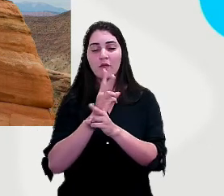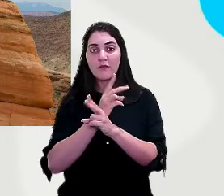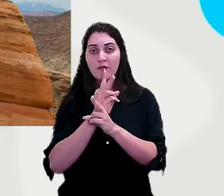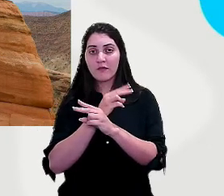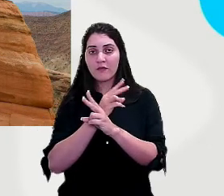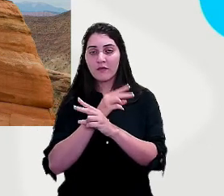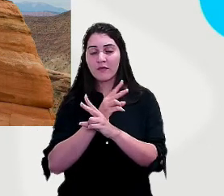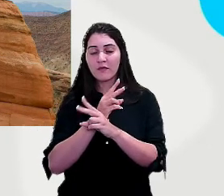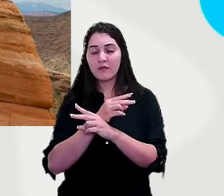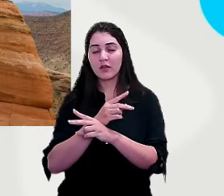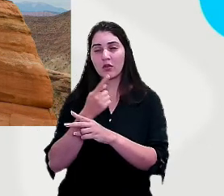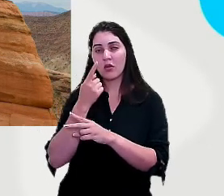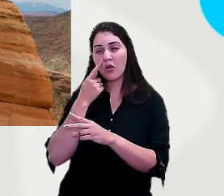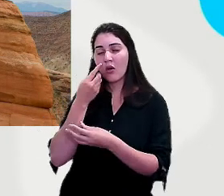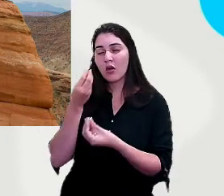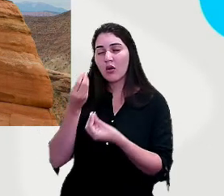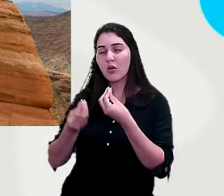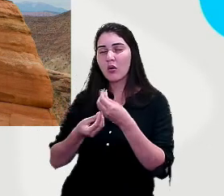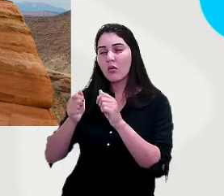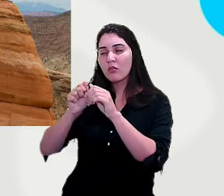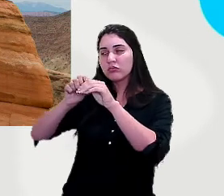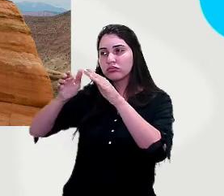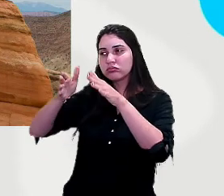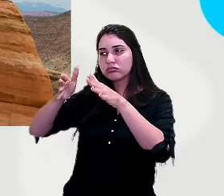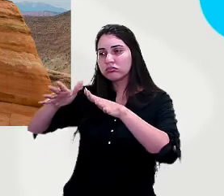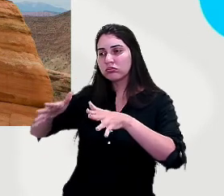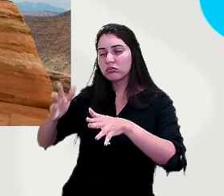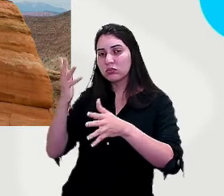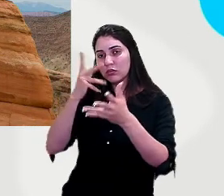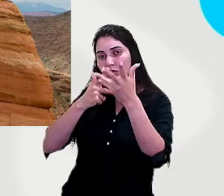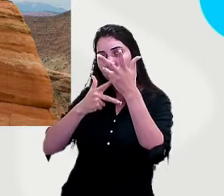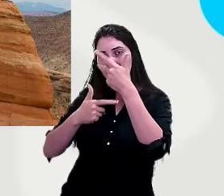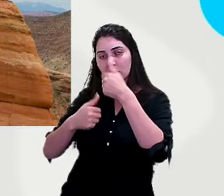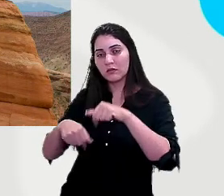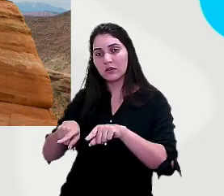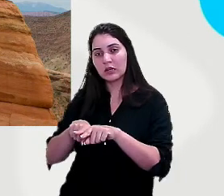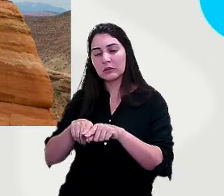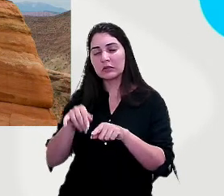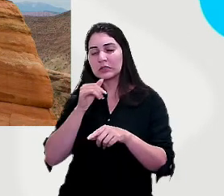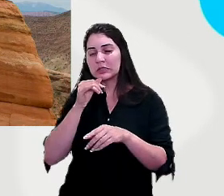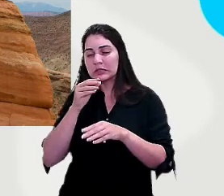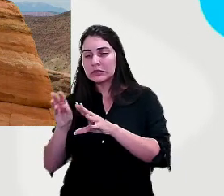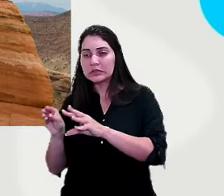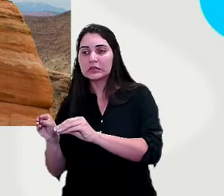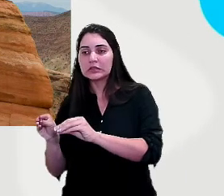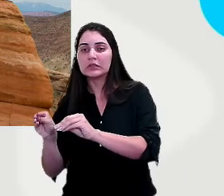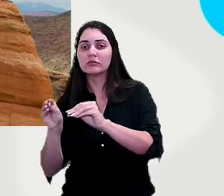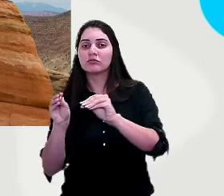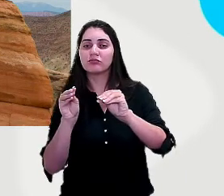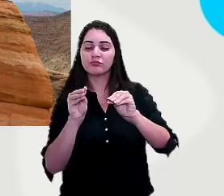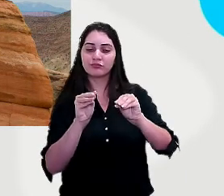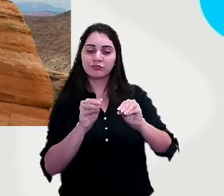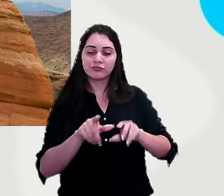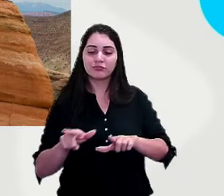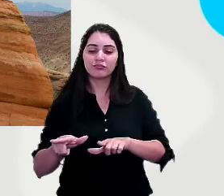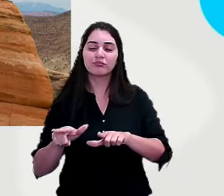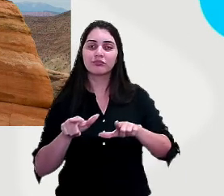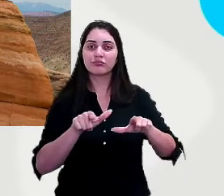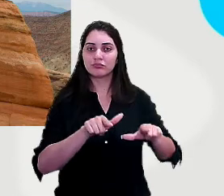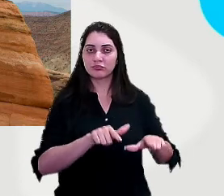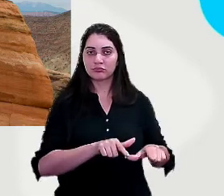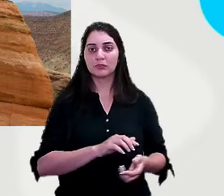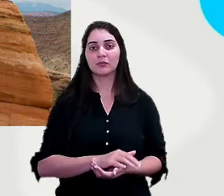lixamento, tá vendo? Olha as formas bonitas, né? E vai também arrastar muito desse sedimento, né, o deflação.